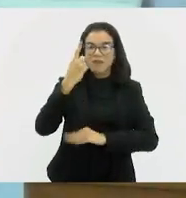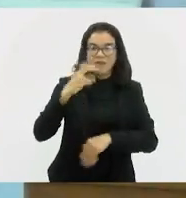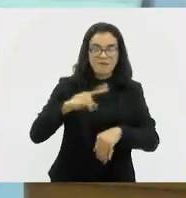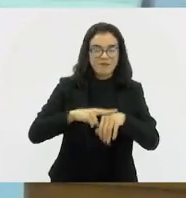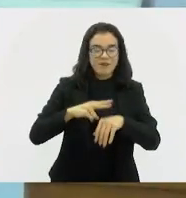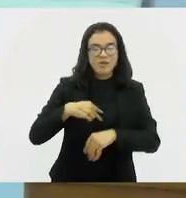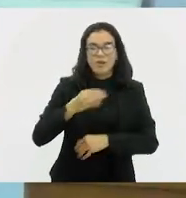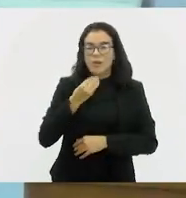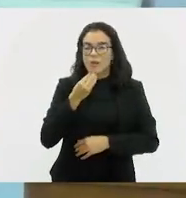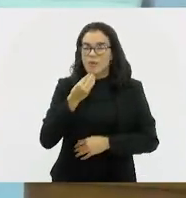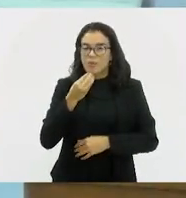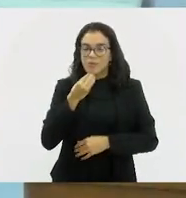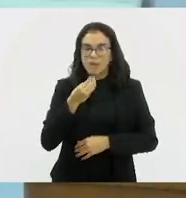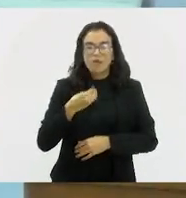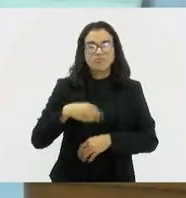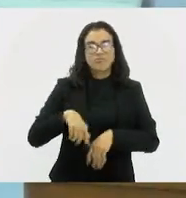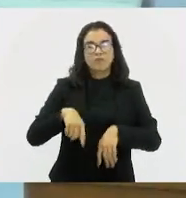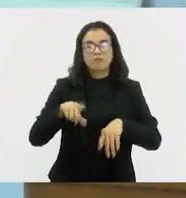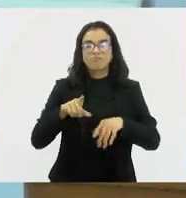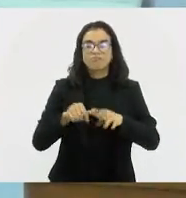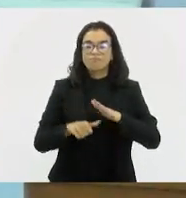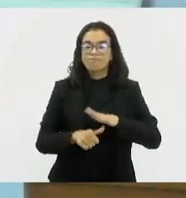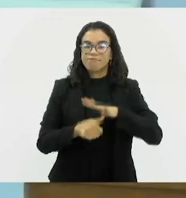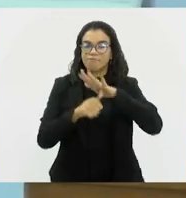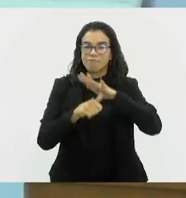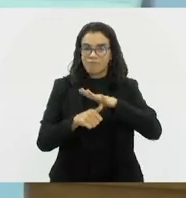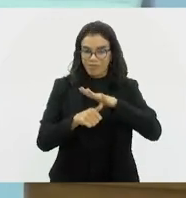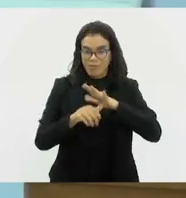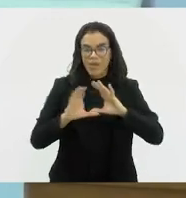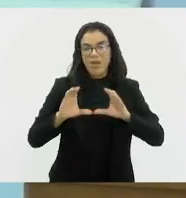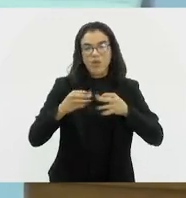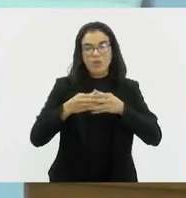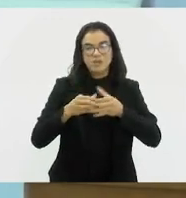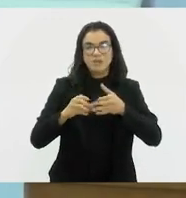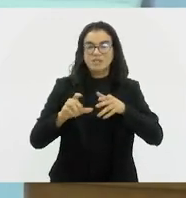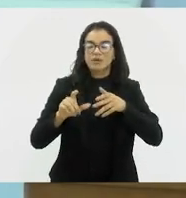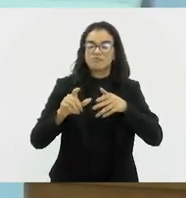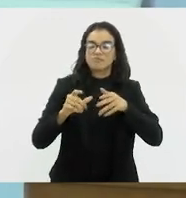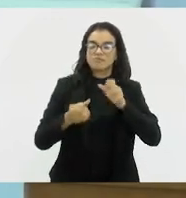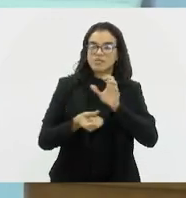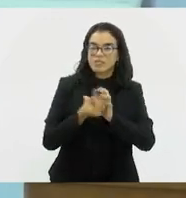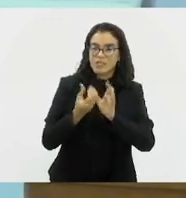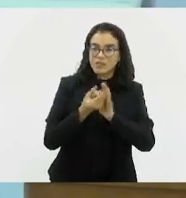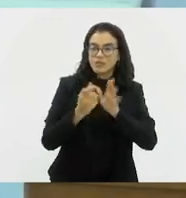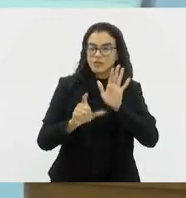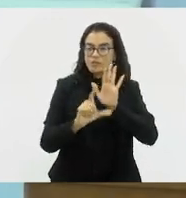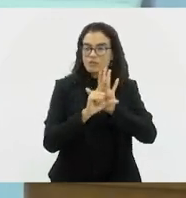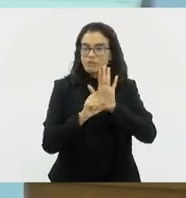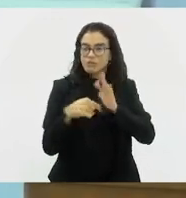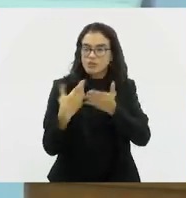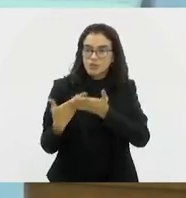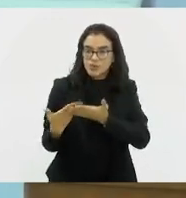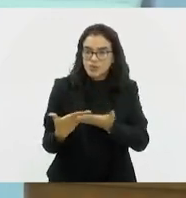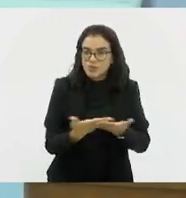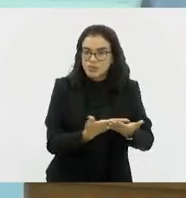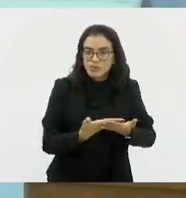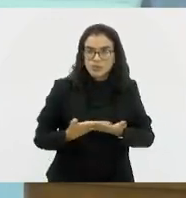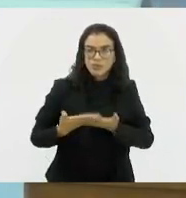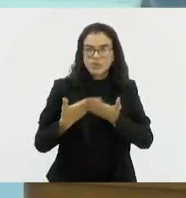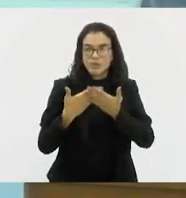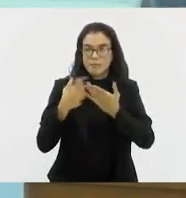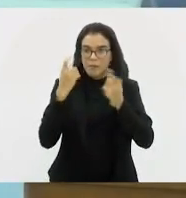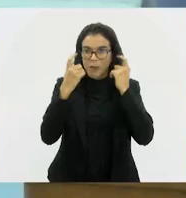de assumir e presidir a comissão do Legislativo aqui nessa casa, sempre busquei, estudei, preocupado com